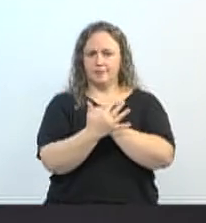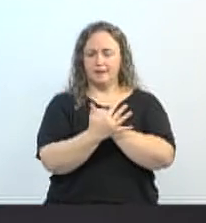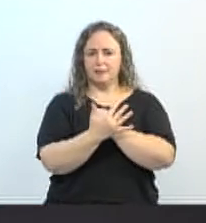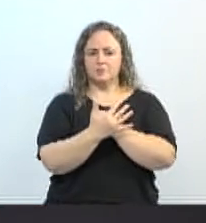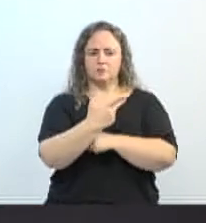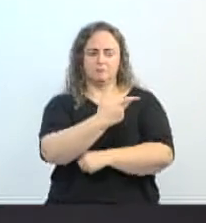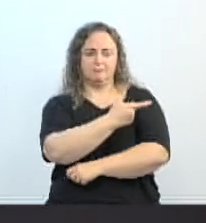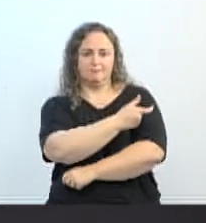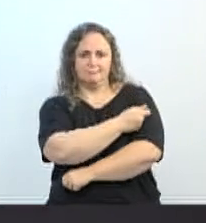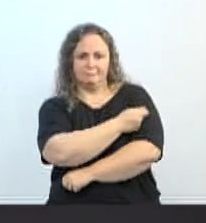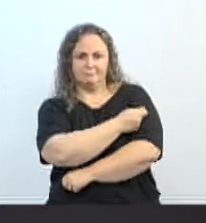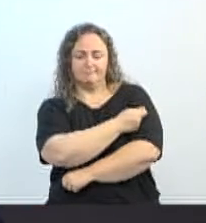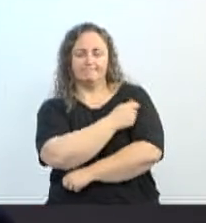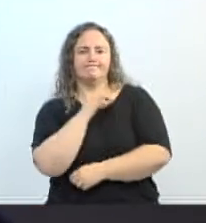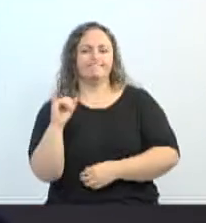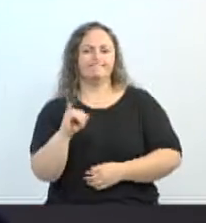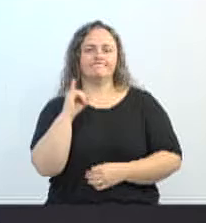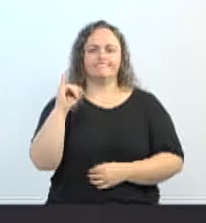em conta.